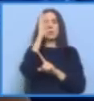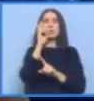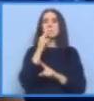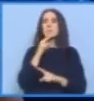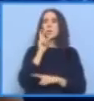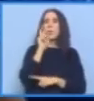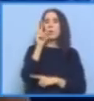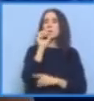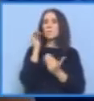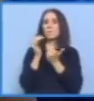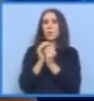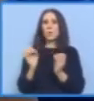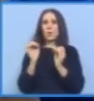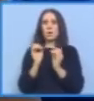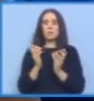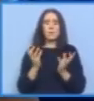serpente já não morria. Bom,